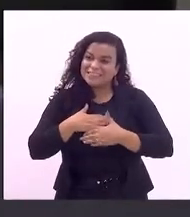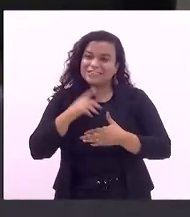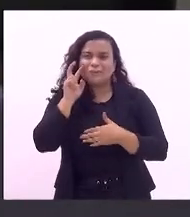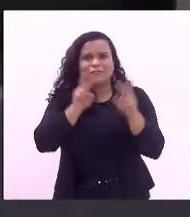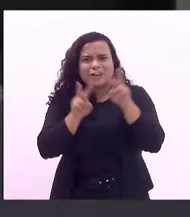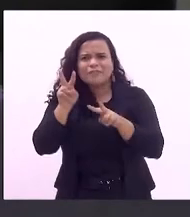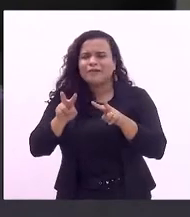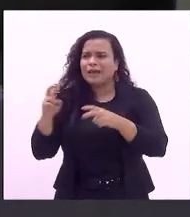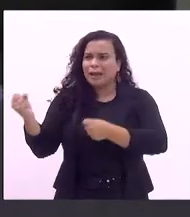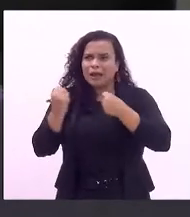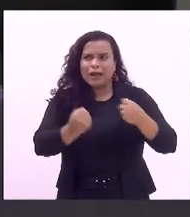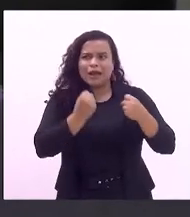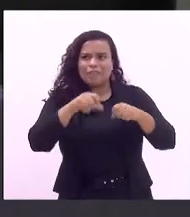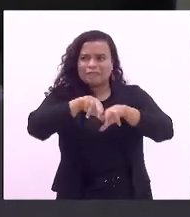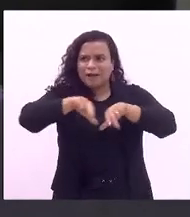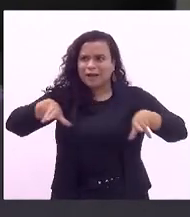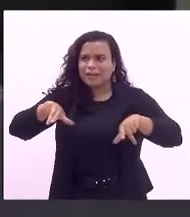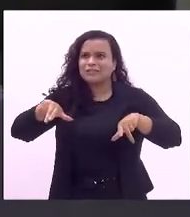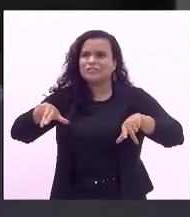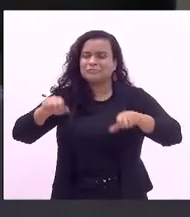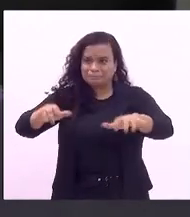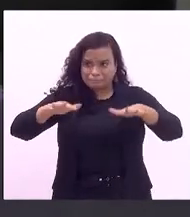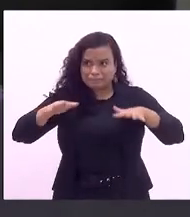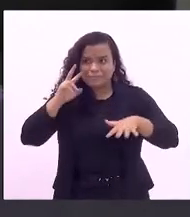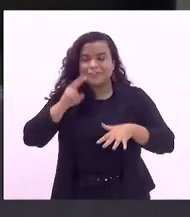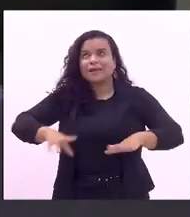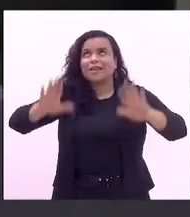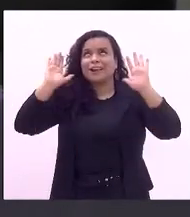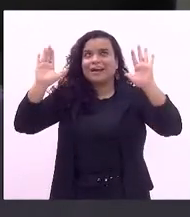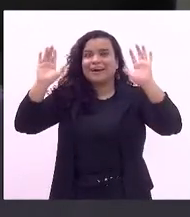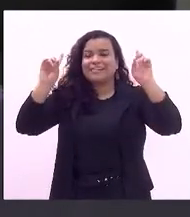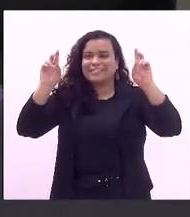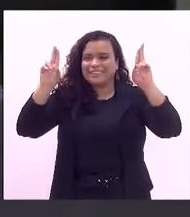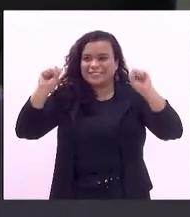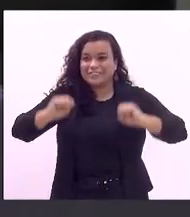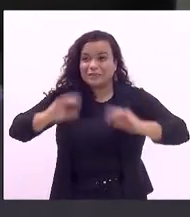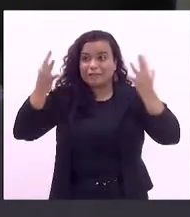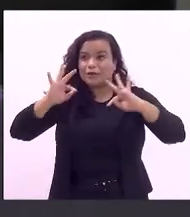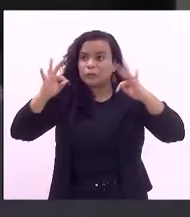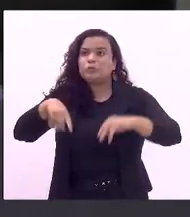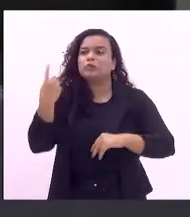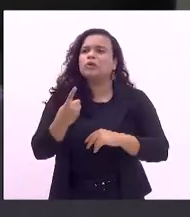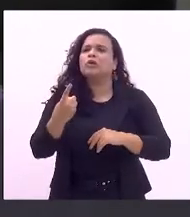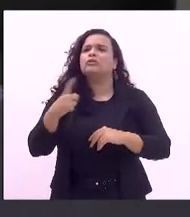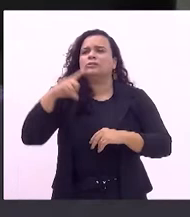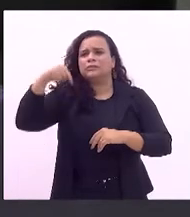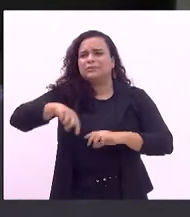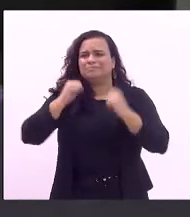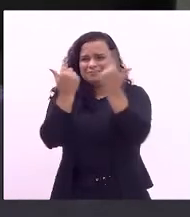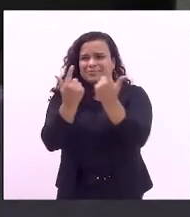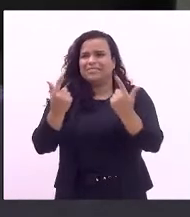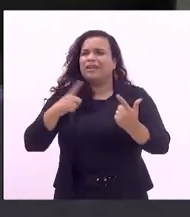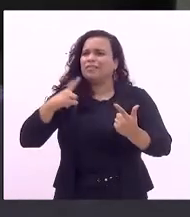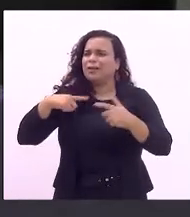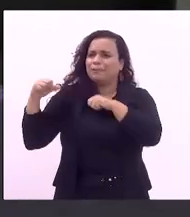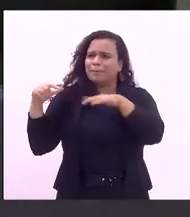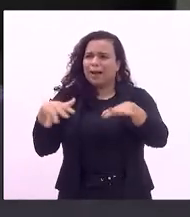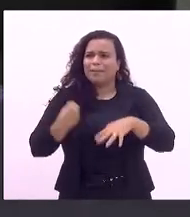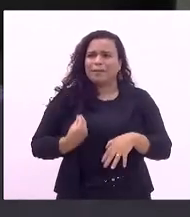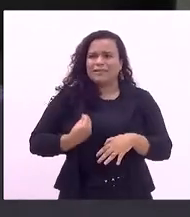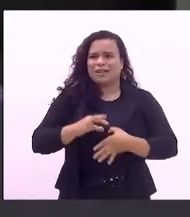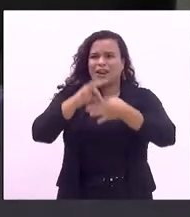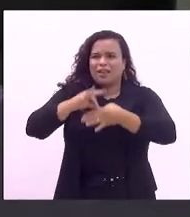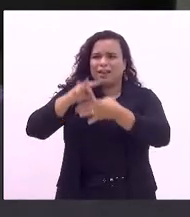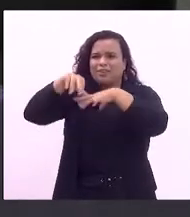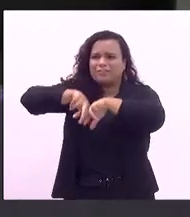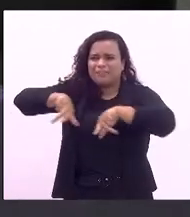ter tantas autoridades né prestigiando Graças a Deus todos os eventos que a gente faz aqui realiza nossa casa a gente tem a